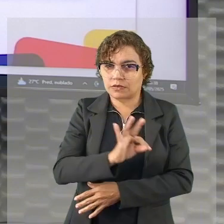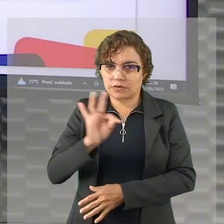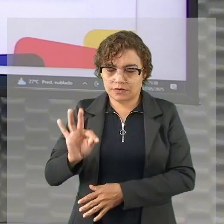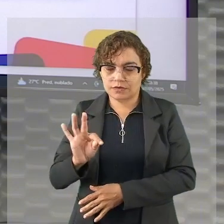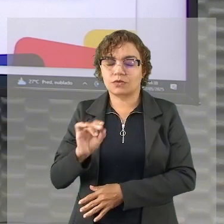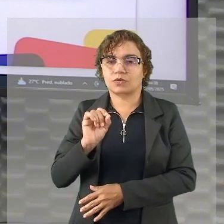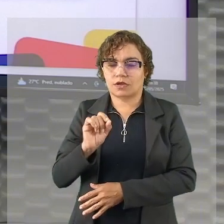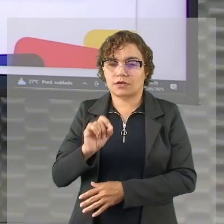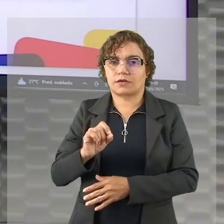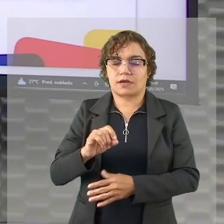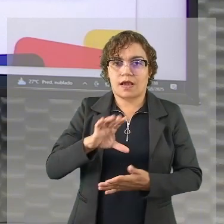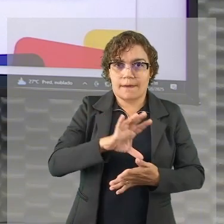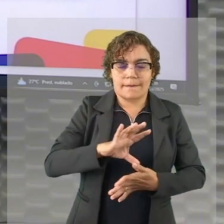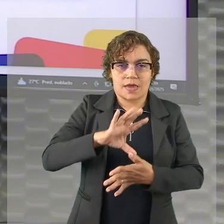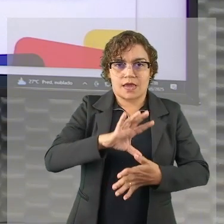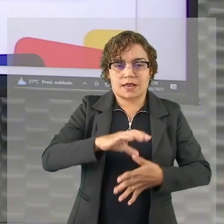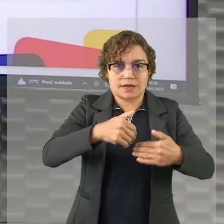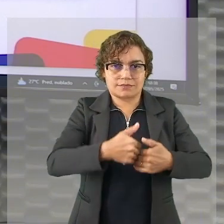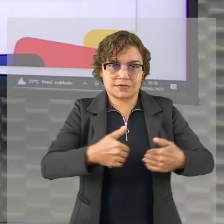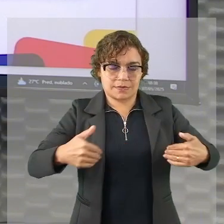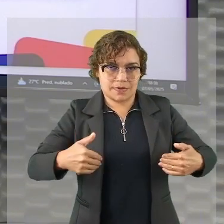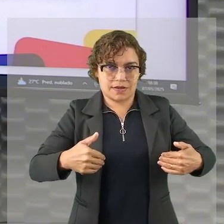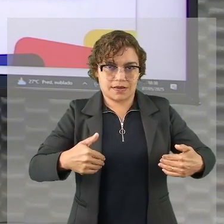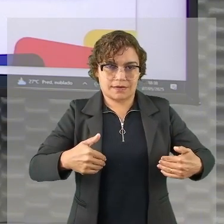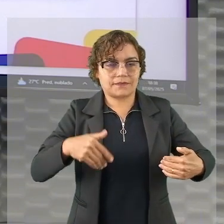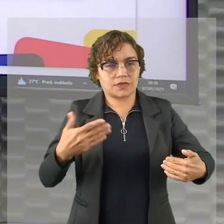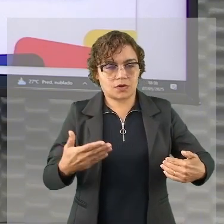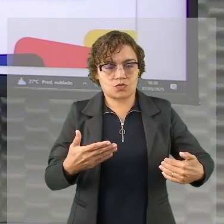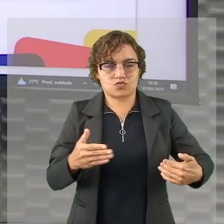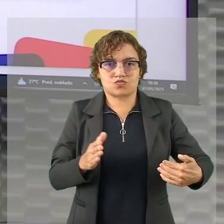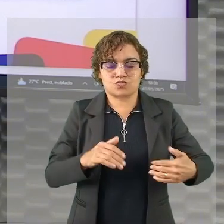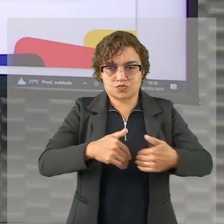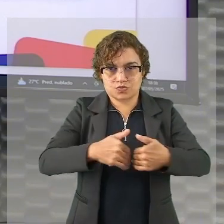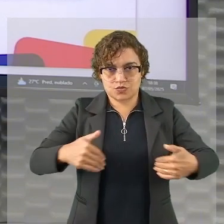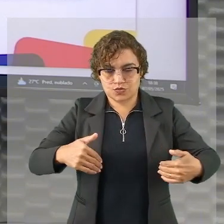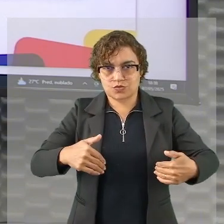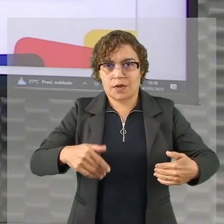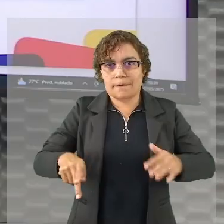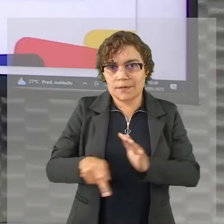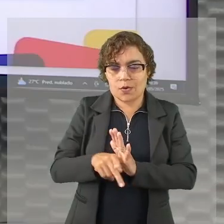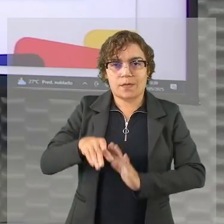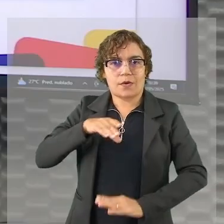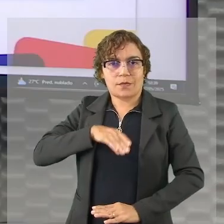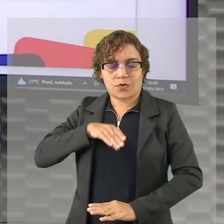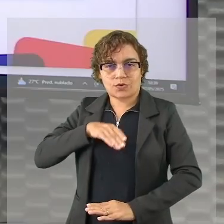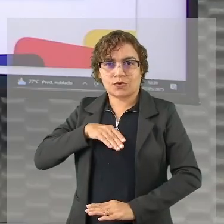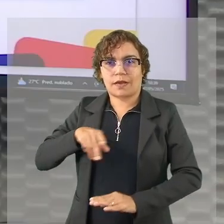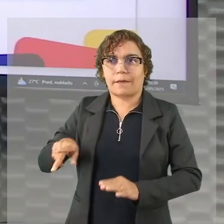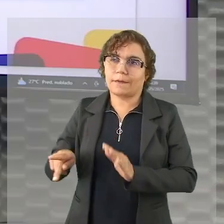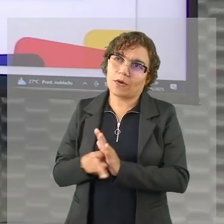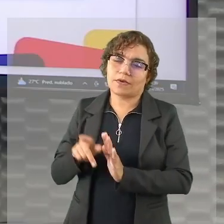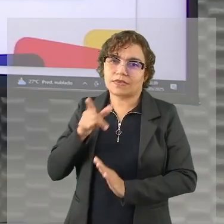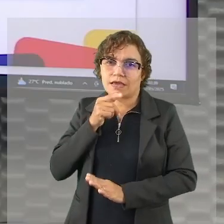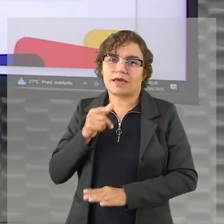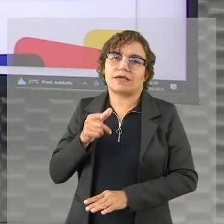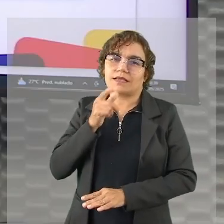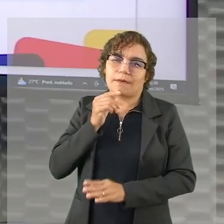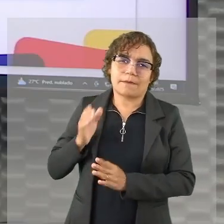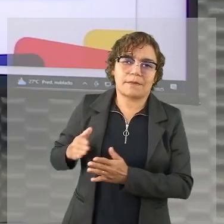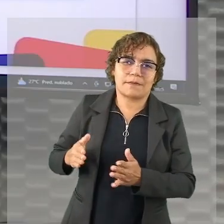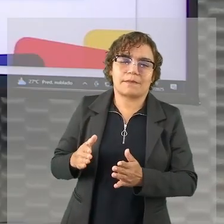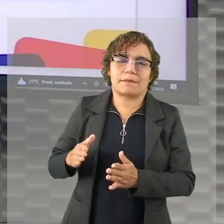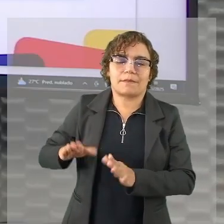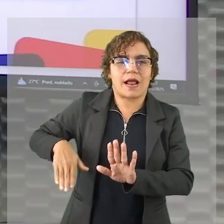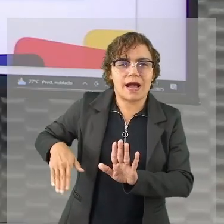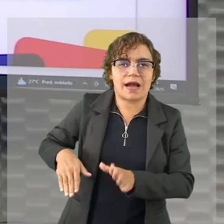a parte que coube, então, para os portugueses, essa parte mais litorânea. Então, nem é aquela parte que nós conhecemos hoje como